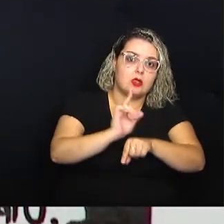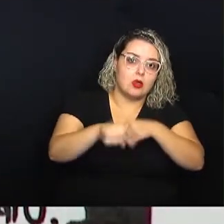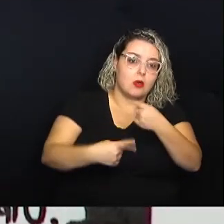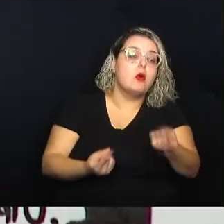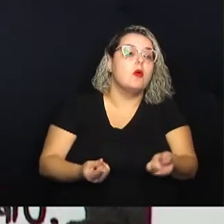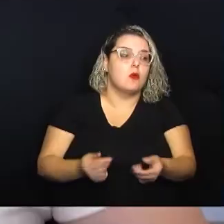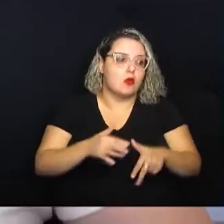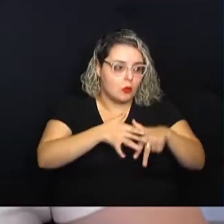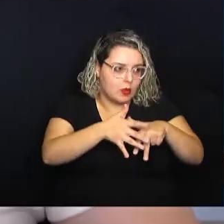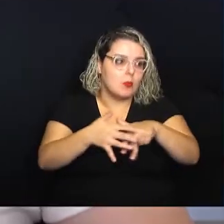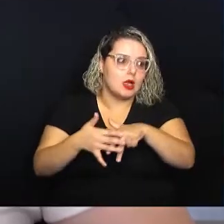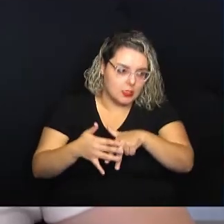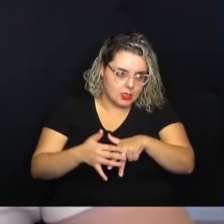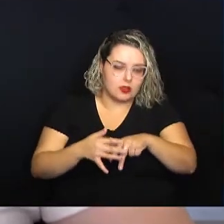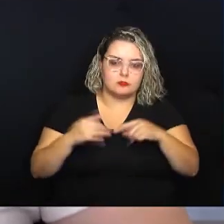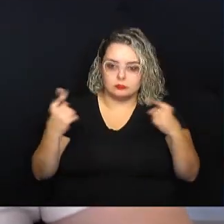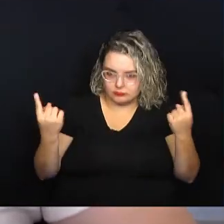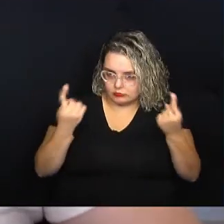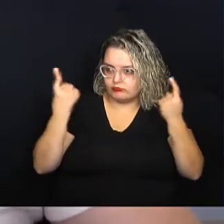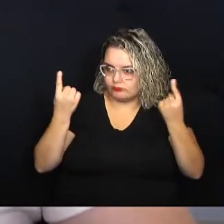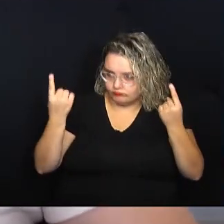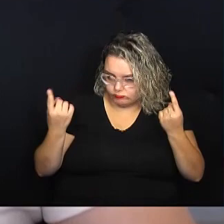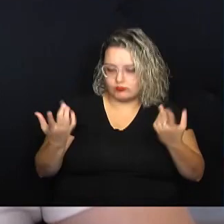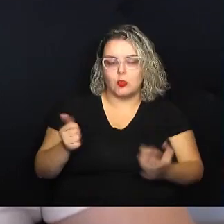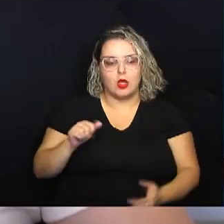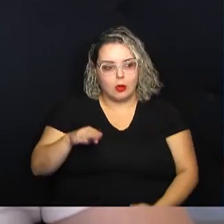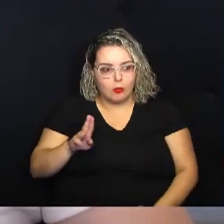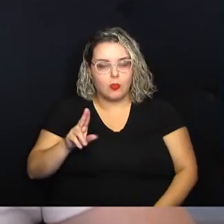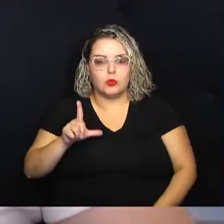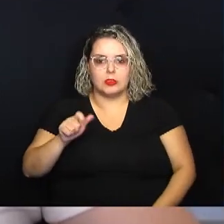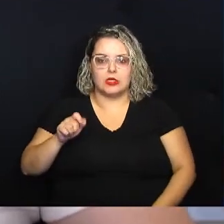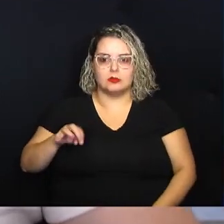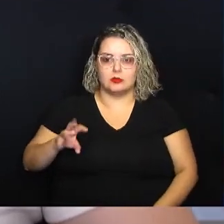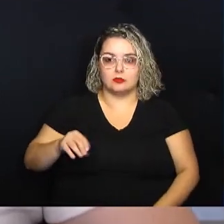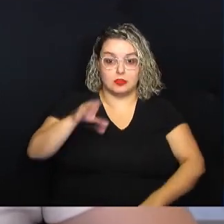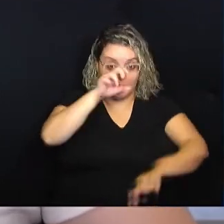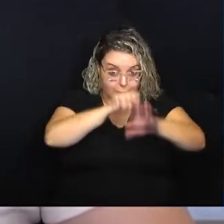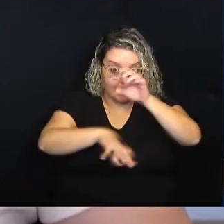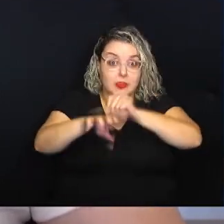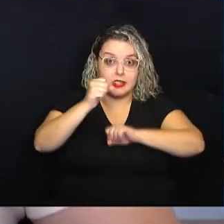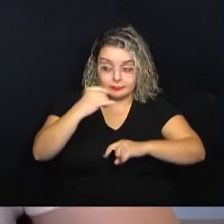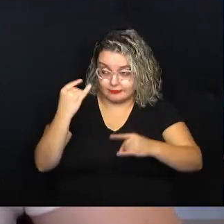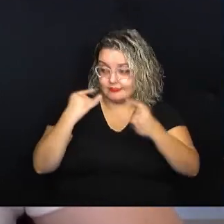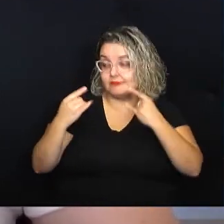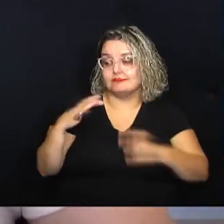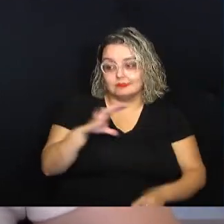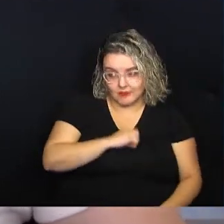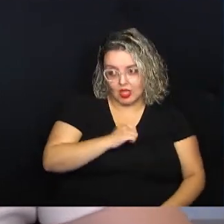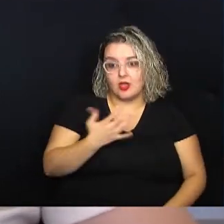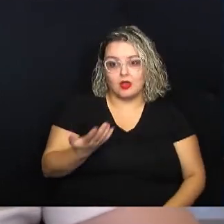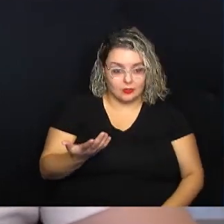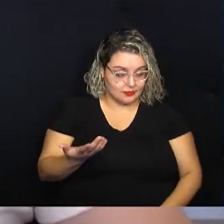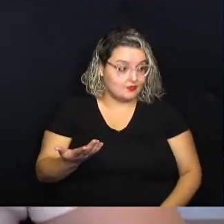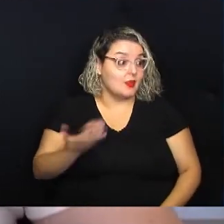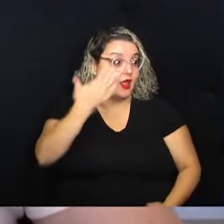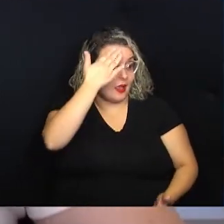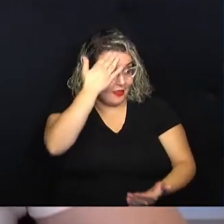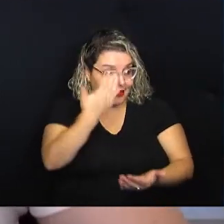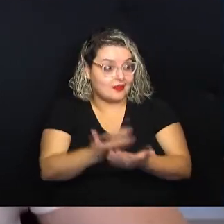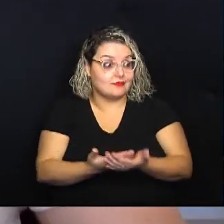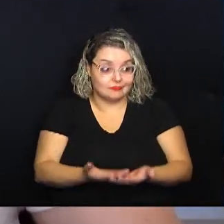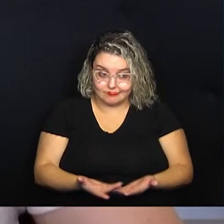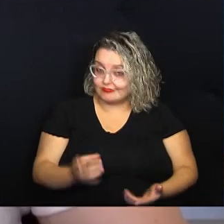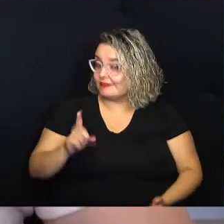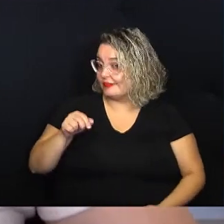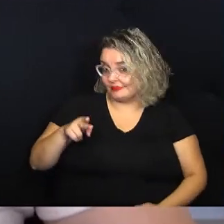pacientes do ambulatório. Tenho aprendido bastante, né? É uma área que eu também tenho interesse, que eu gosto. Né? Acredito que para o Daniel é a mesma coisa,